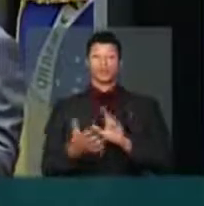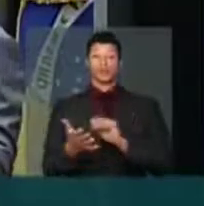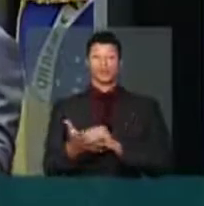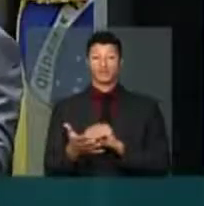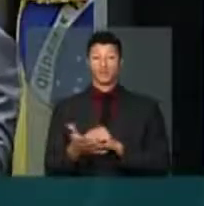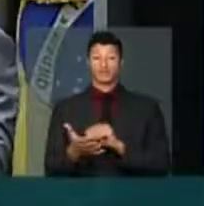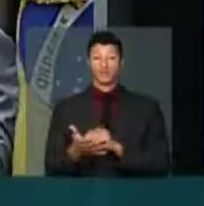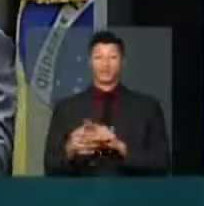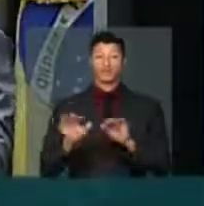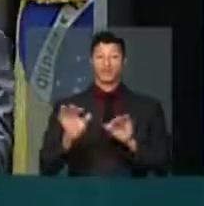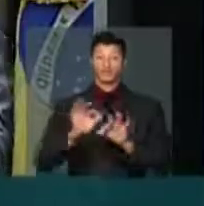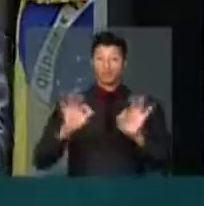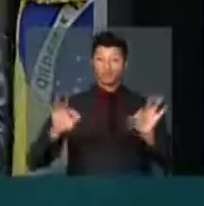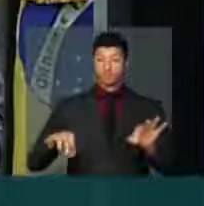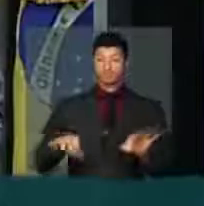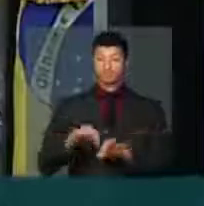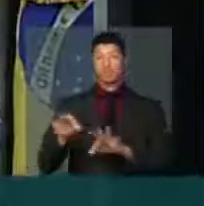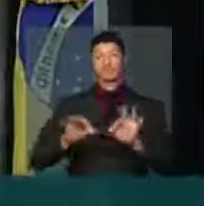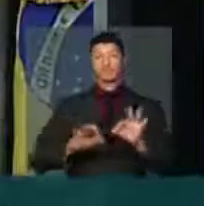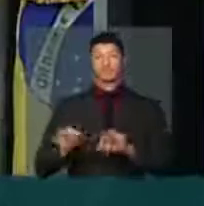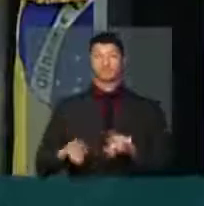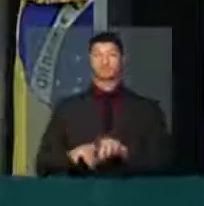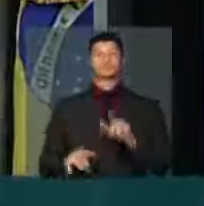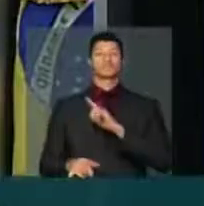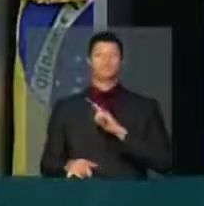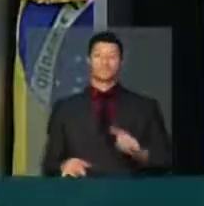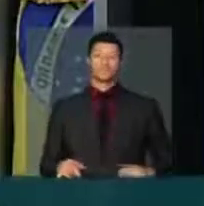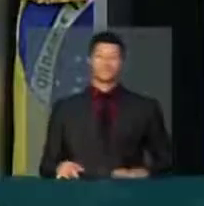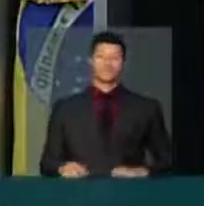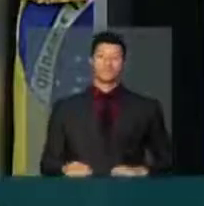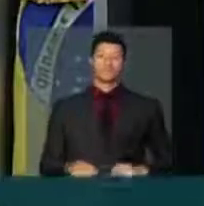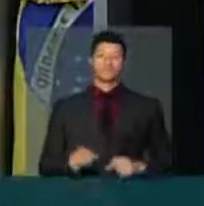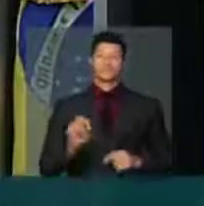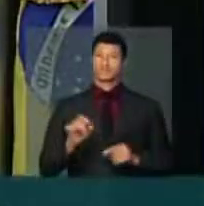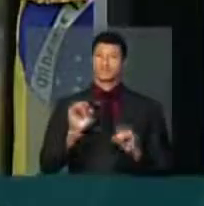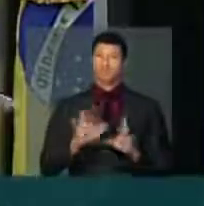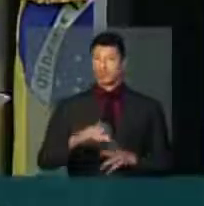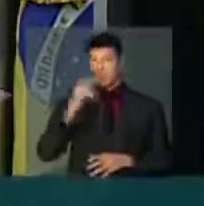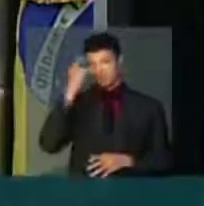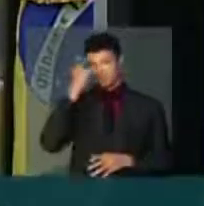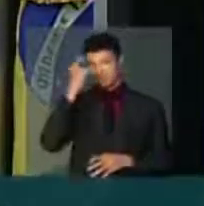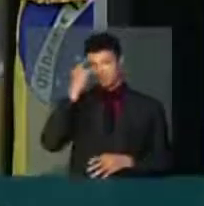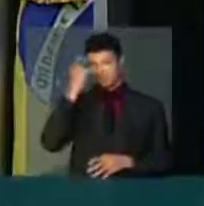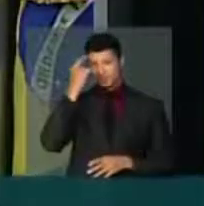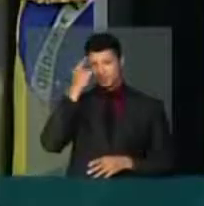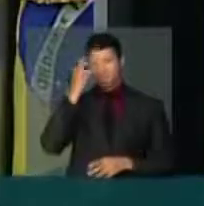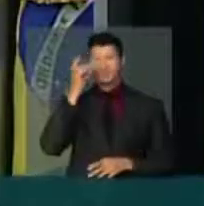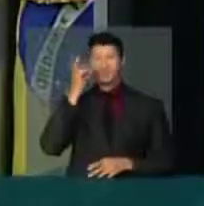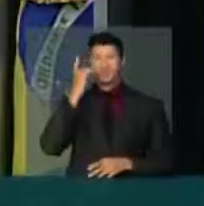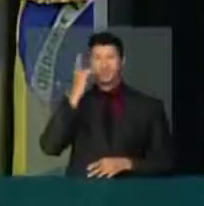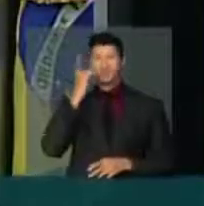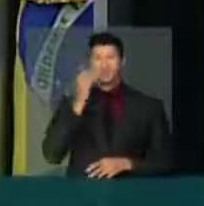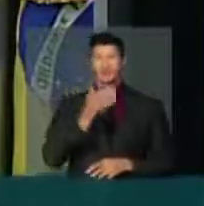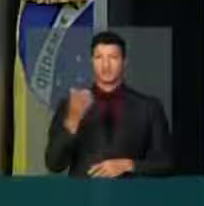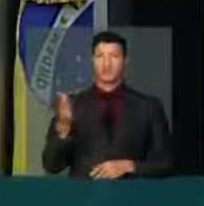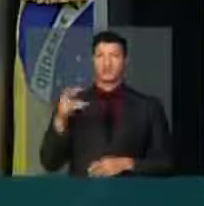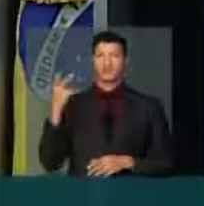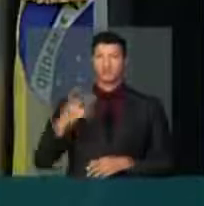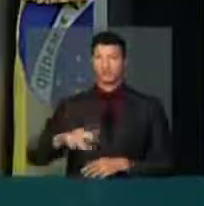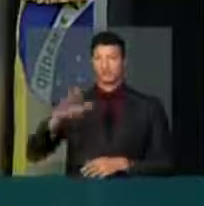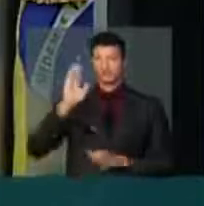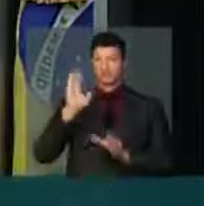falta de planejamento e de um governo que só pensou, senhores deputados, na